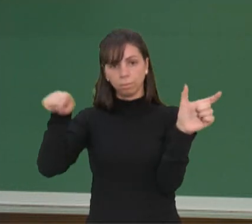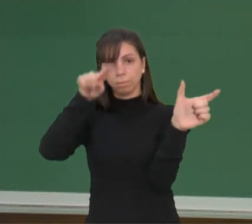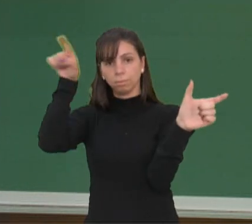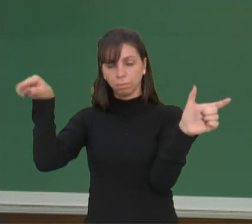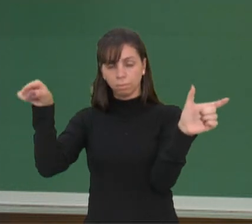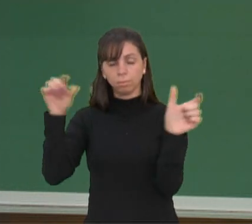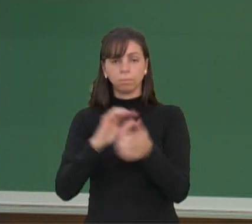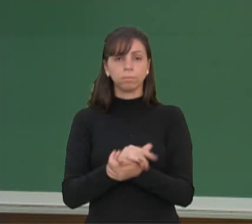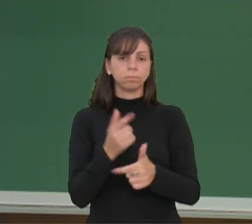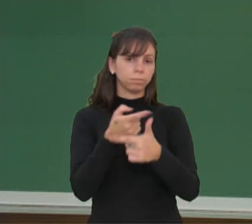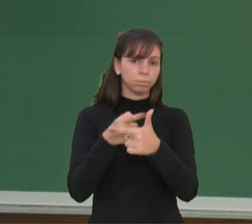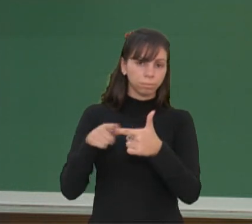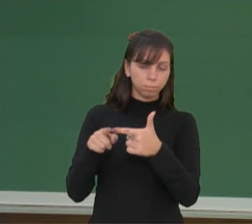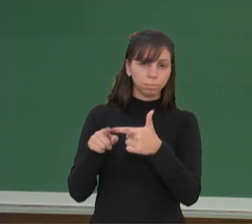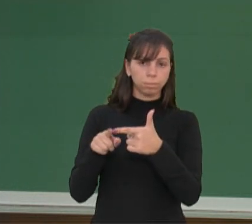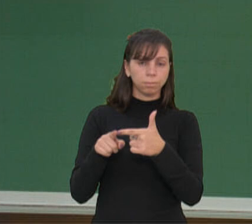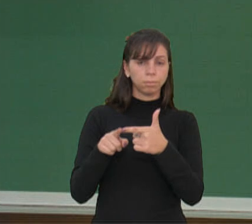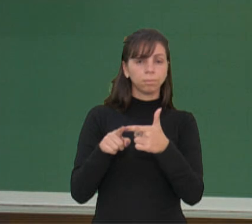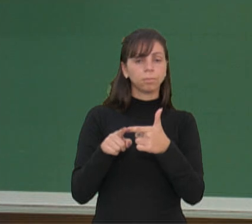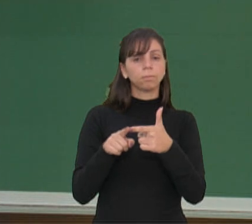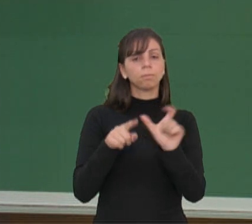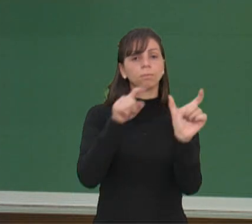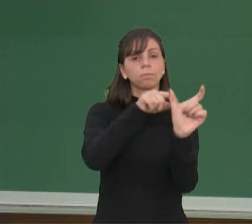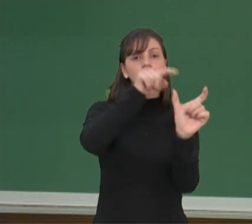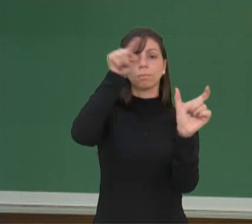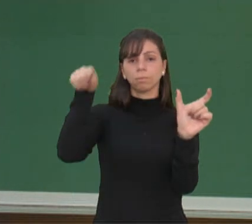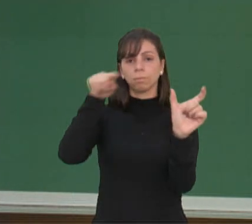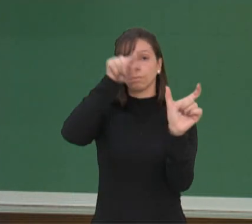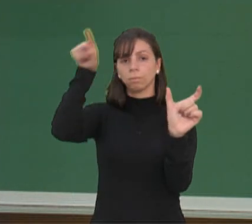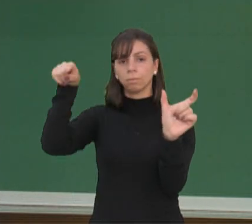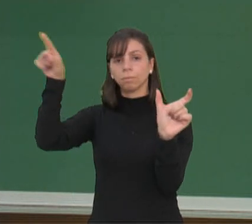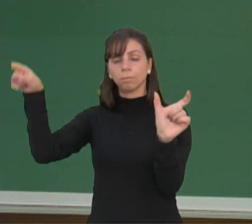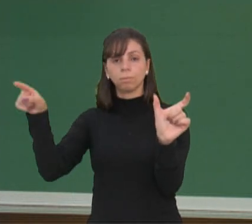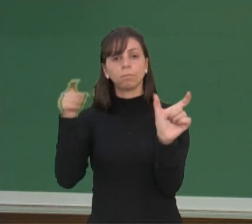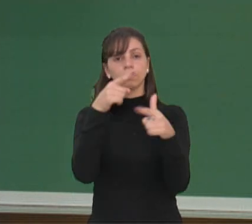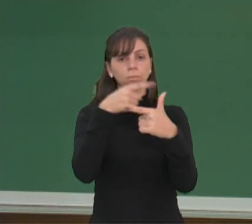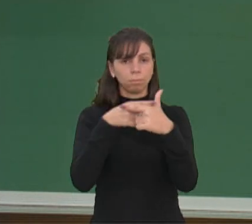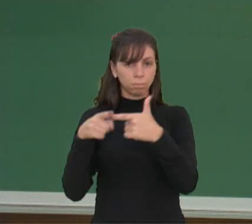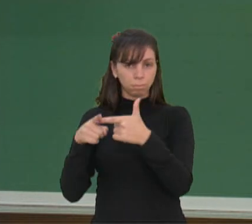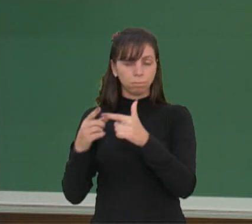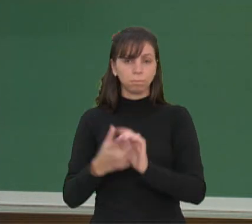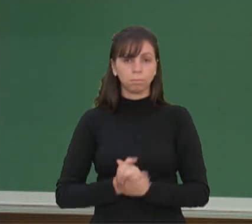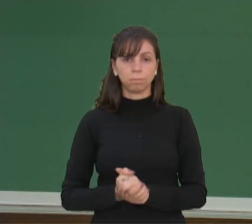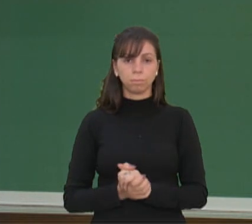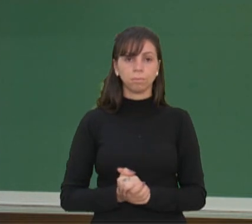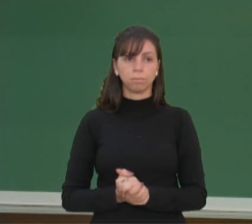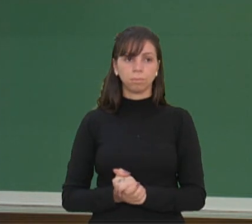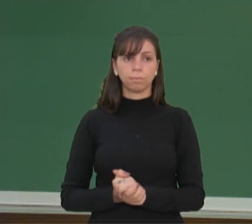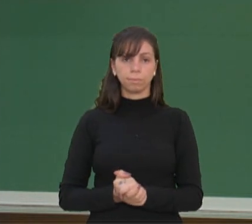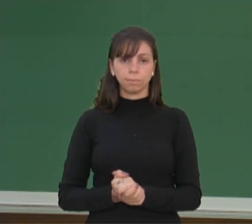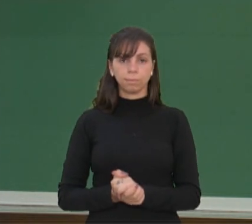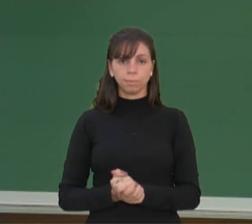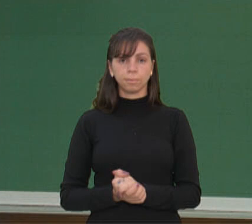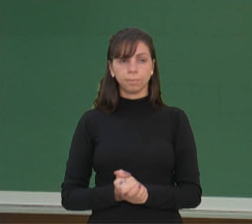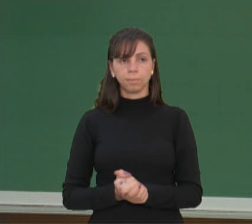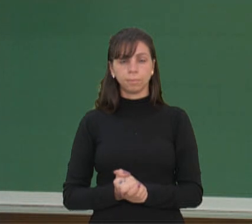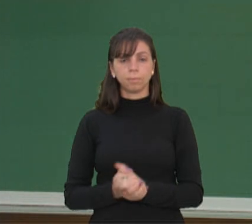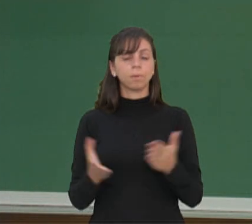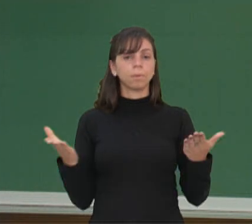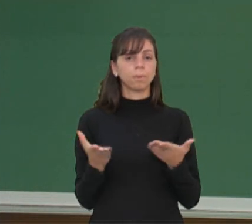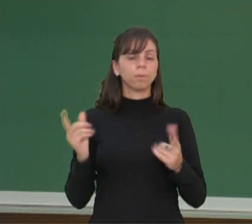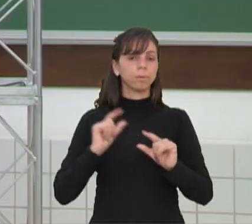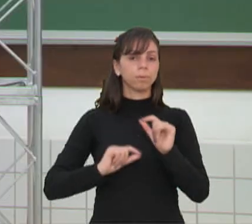E divisão, você divide todos os termos do polinômio pelo monômio divisor. Tá bom? Hoje nós